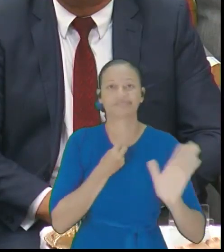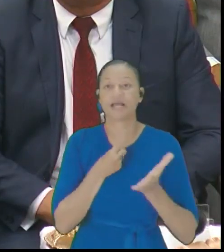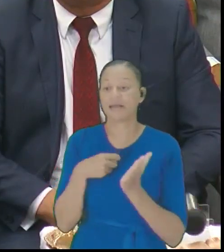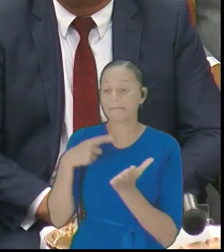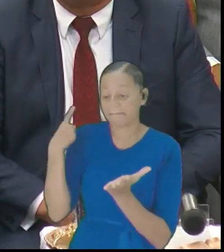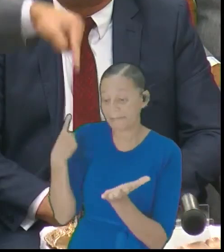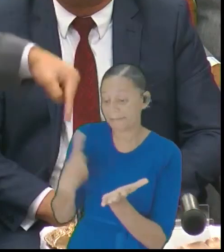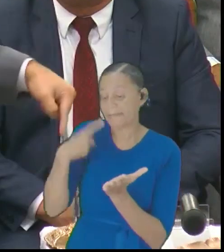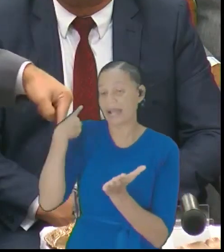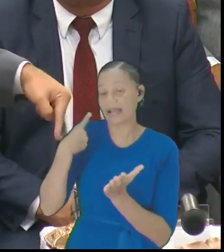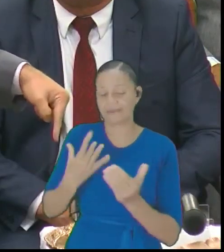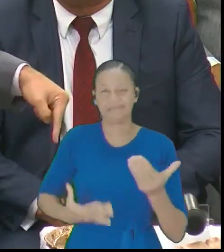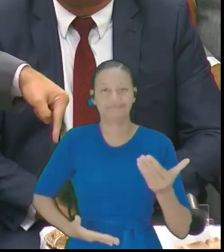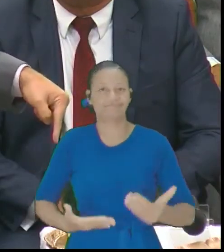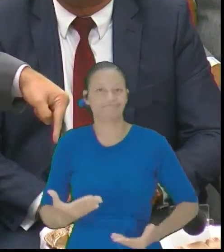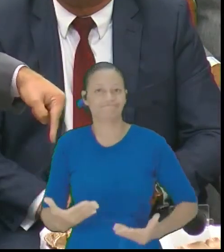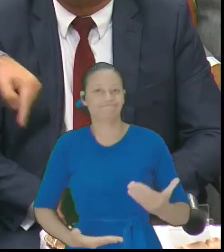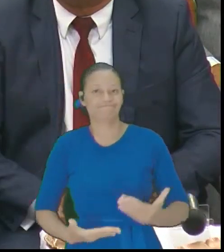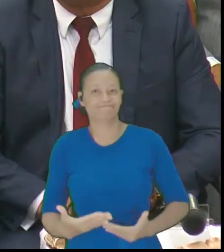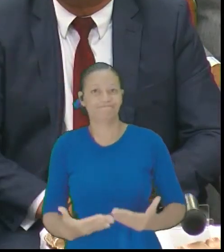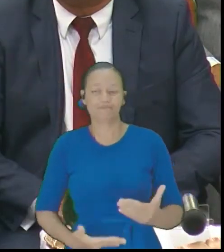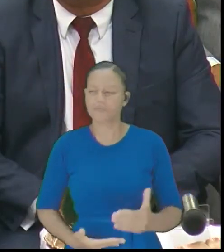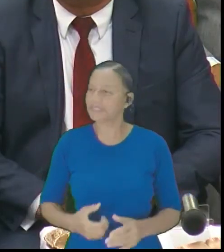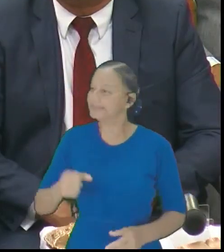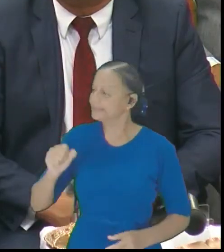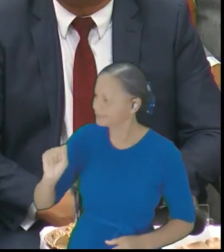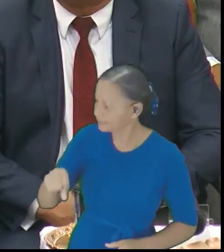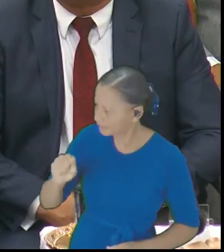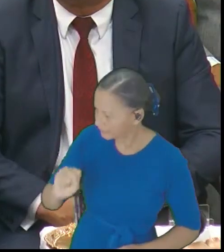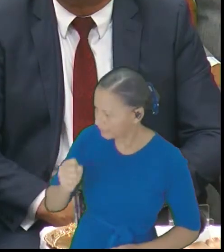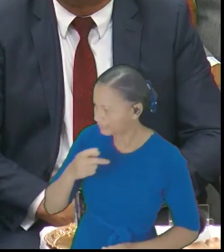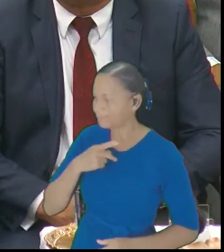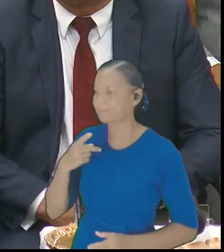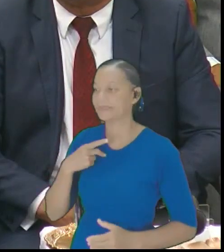para serviço. Pastor,